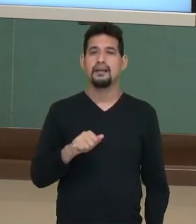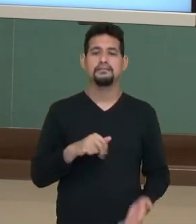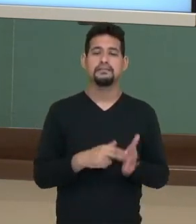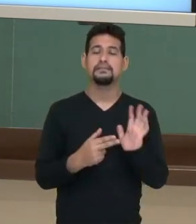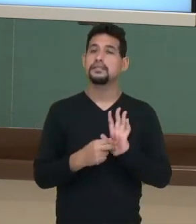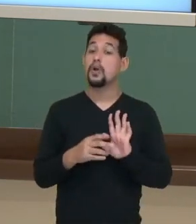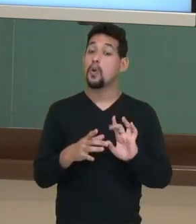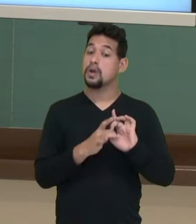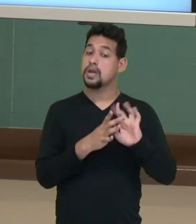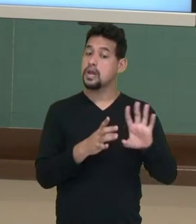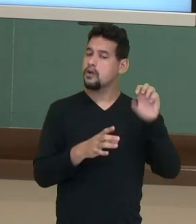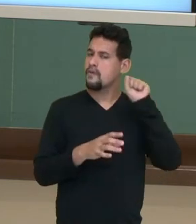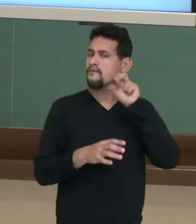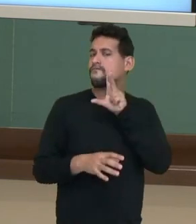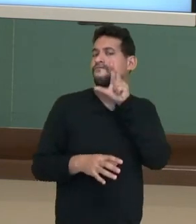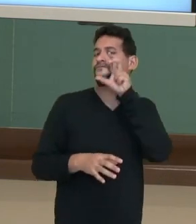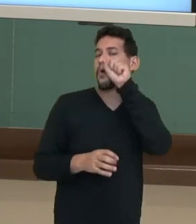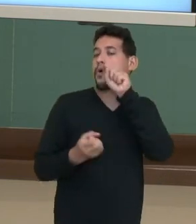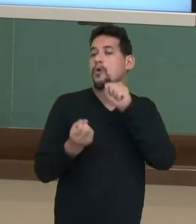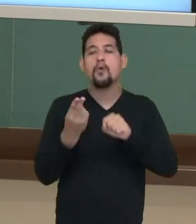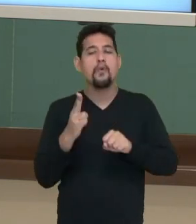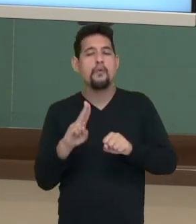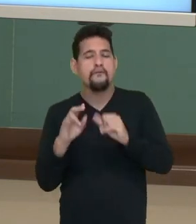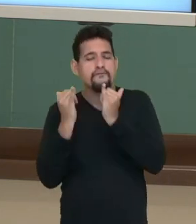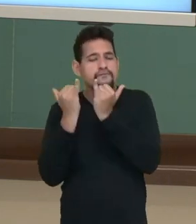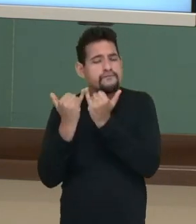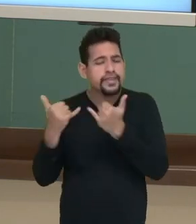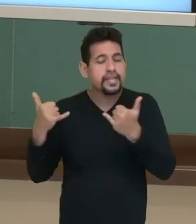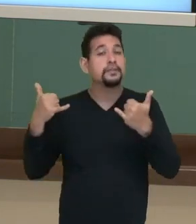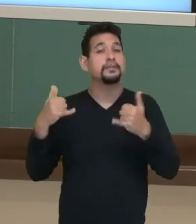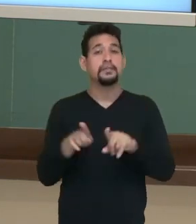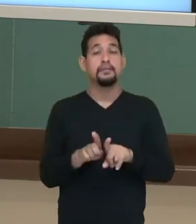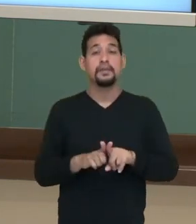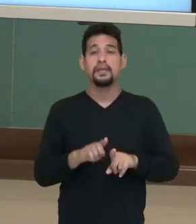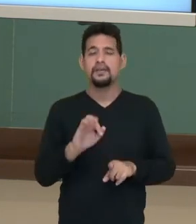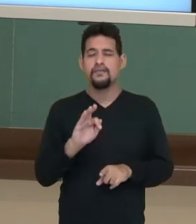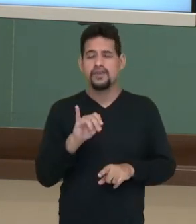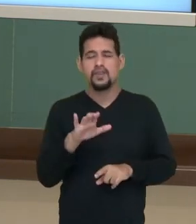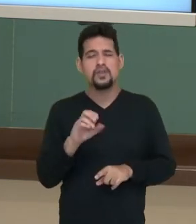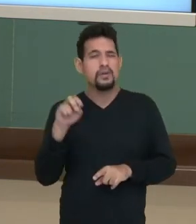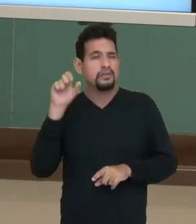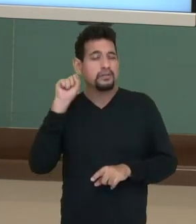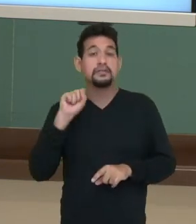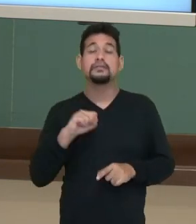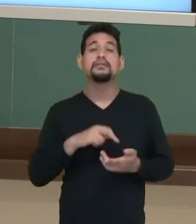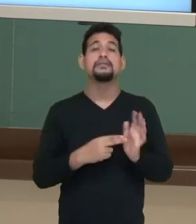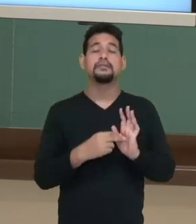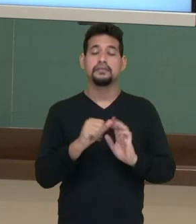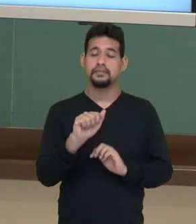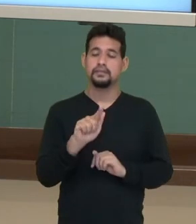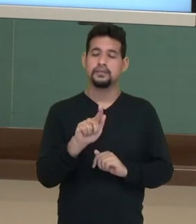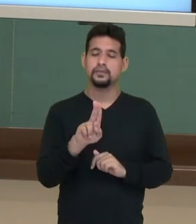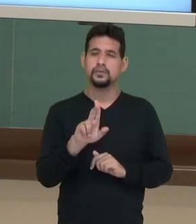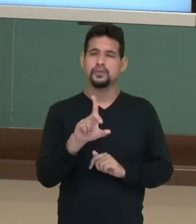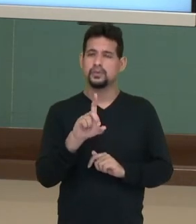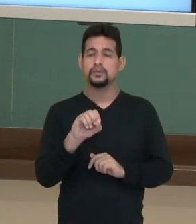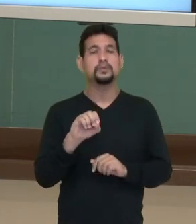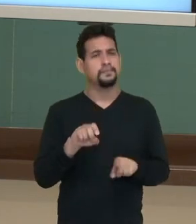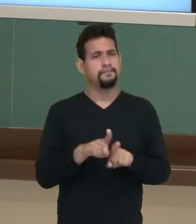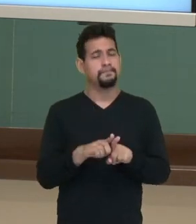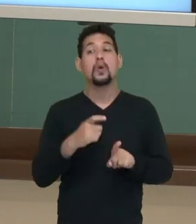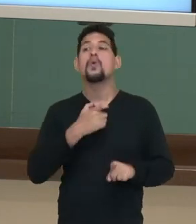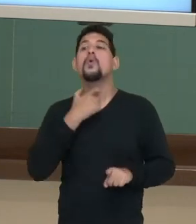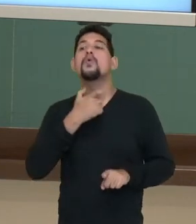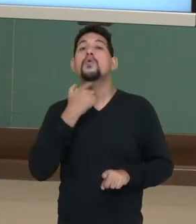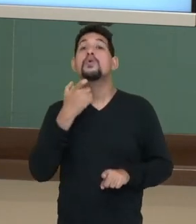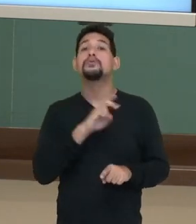ou deixa o som grosso ou deixa fino. Grande frequência, o som fica fino, nós chamamos de agudo. Baixa frequência, o som fica grosso, nós